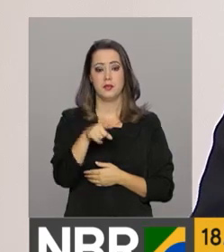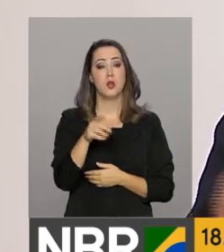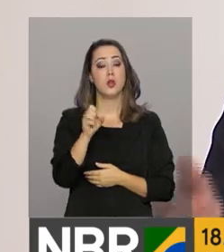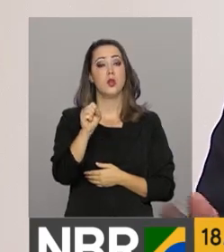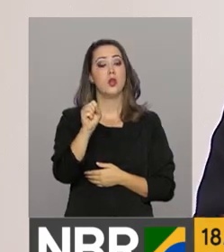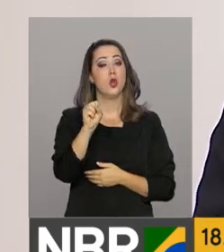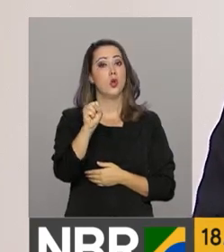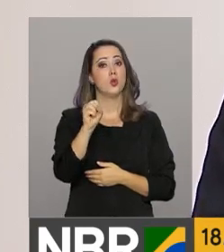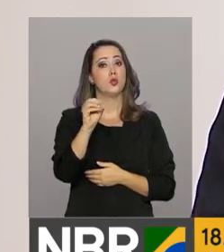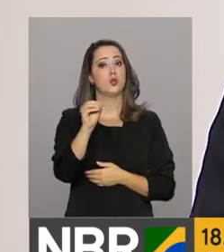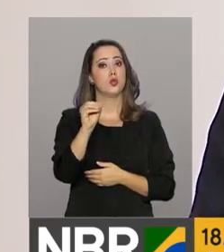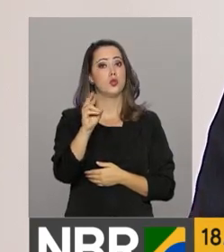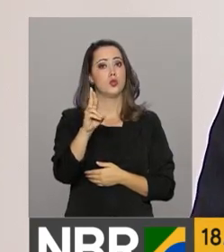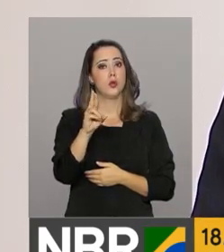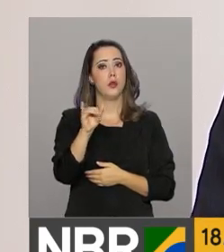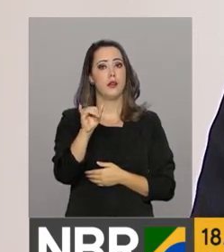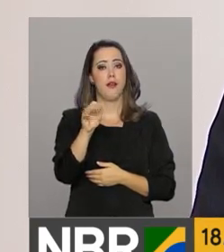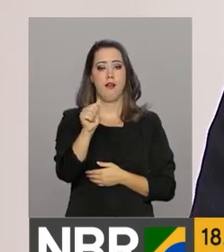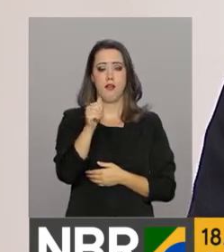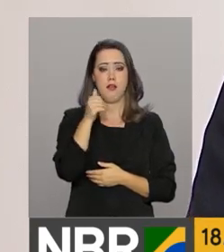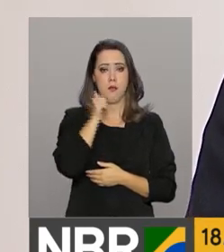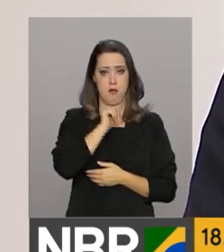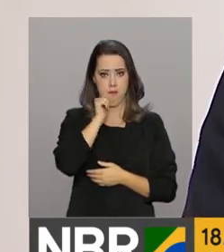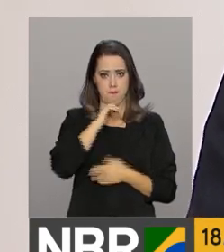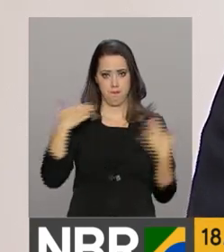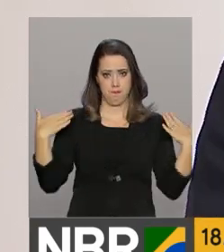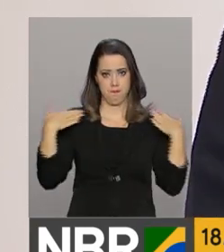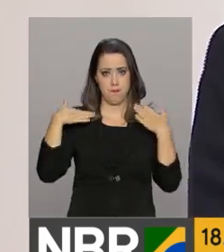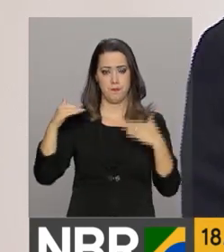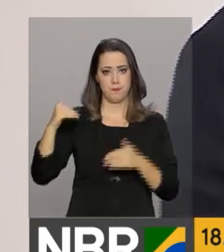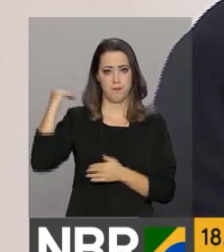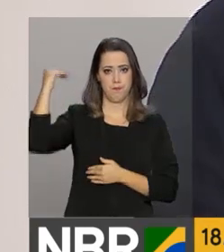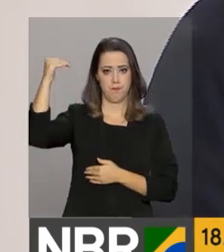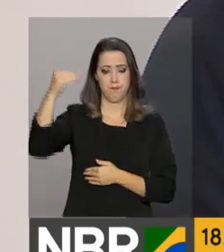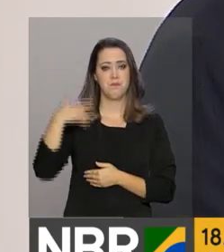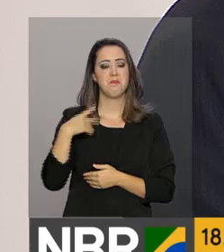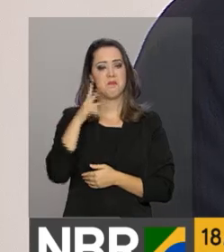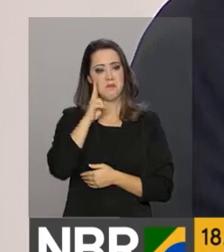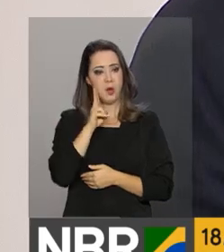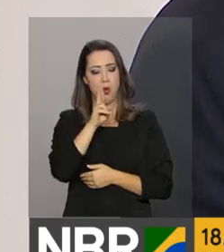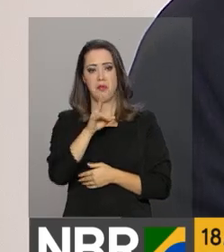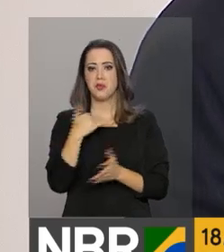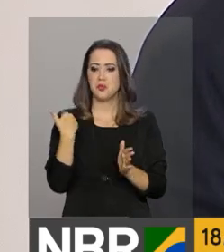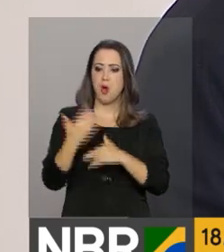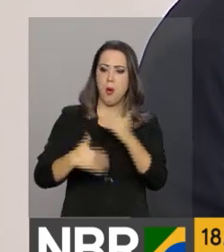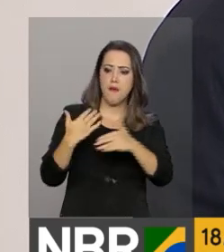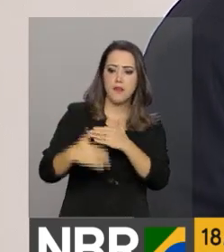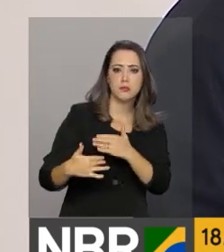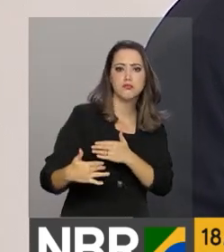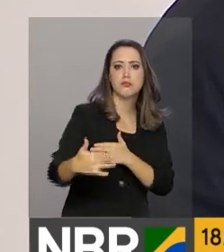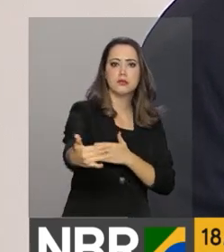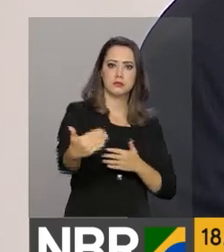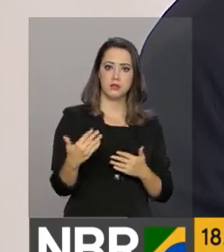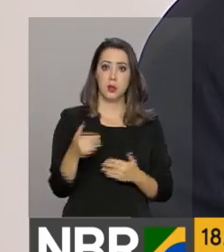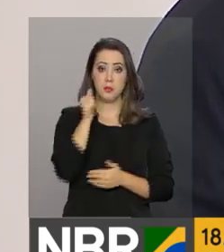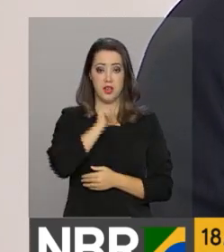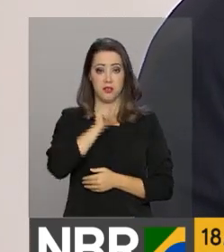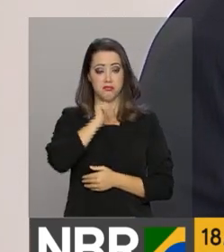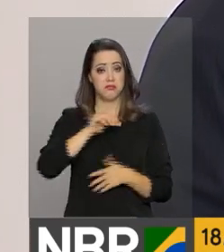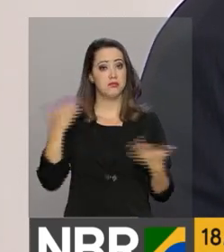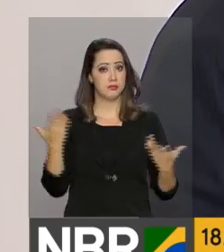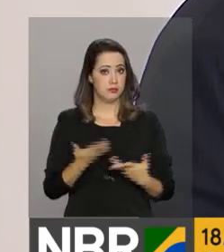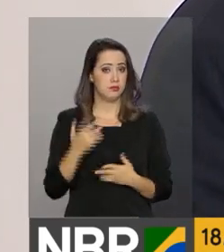avanço extraordinário que tem havido em relação às mulheres nesses últimos temos ainda muito